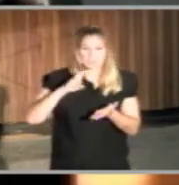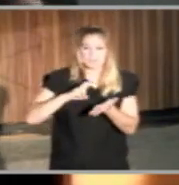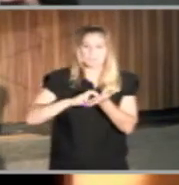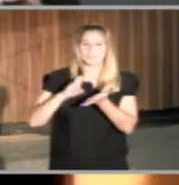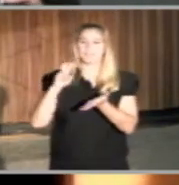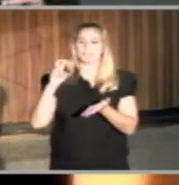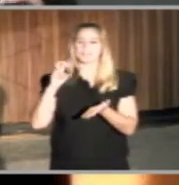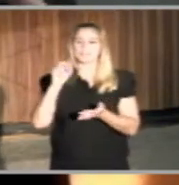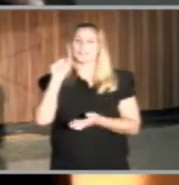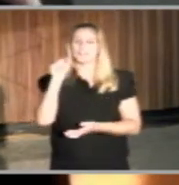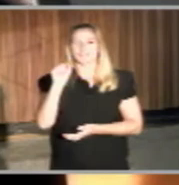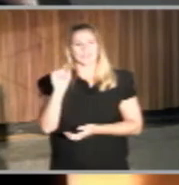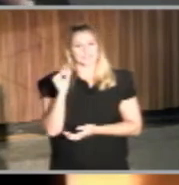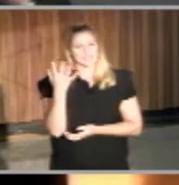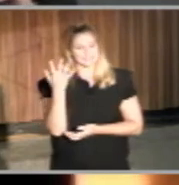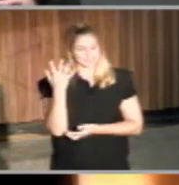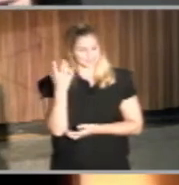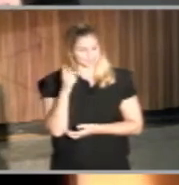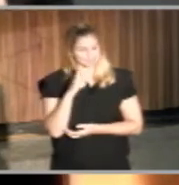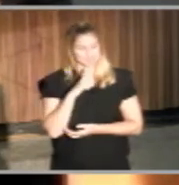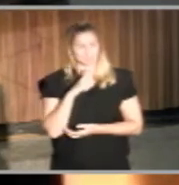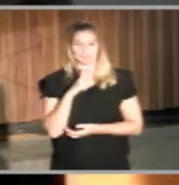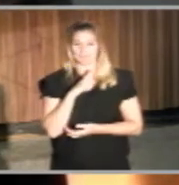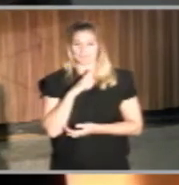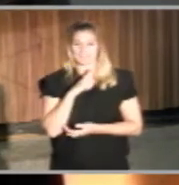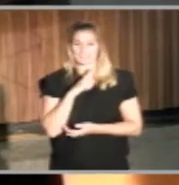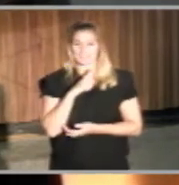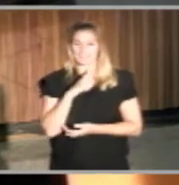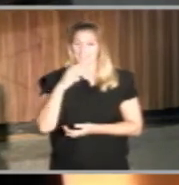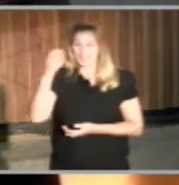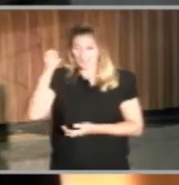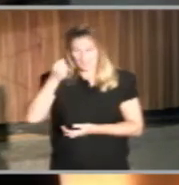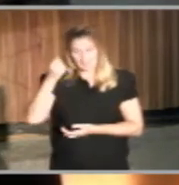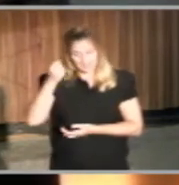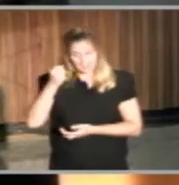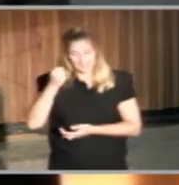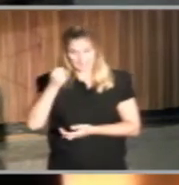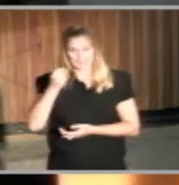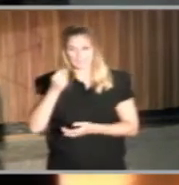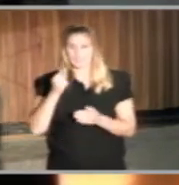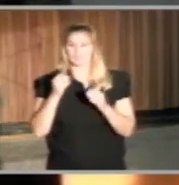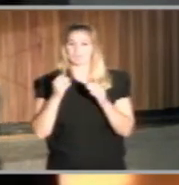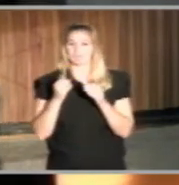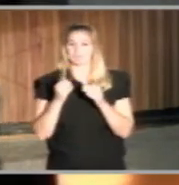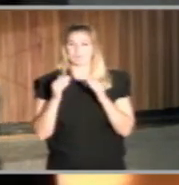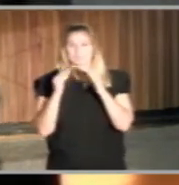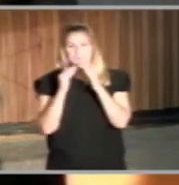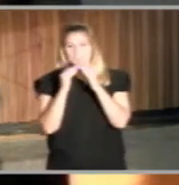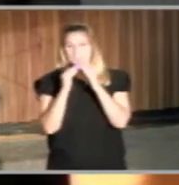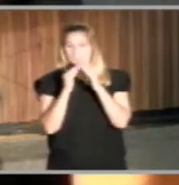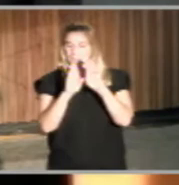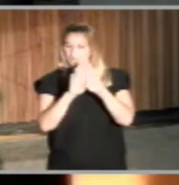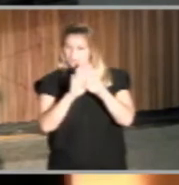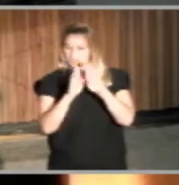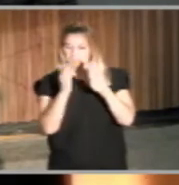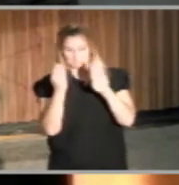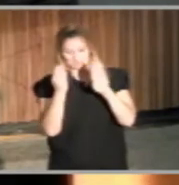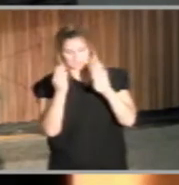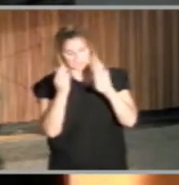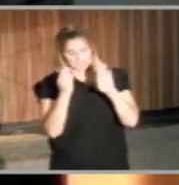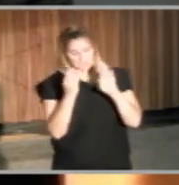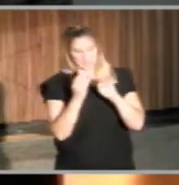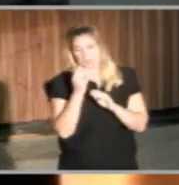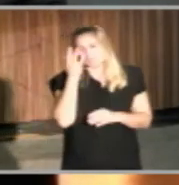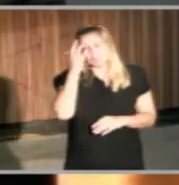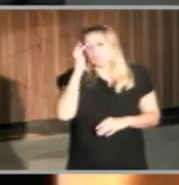caixa de leite lá na portaria da sua casa, para dizer que o Senhor mandou para ela a caixa de leite. Até ela já não sabe quem é que mandou